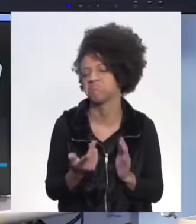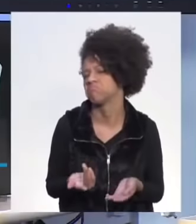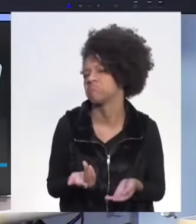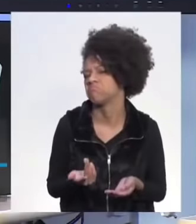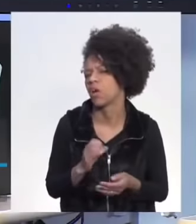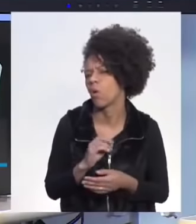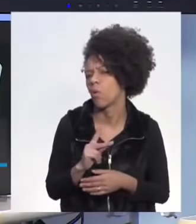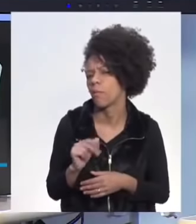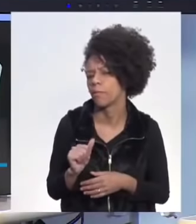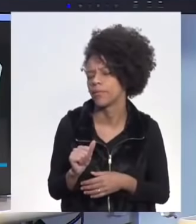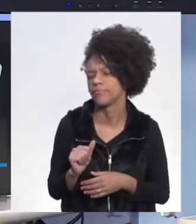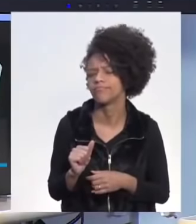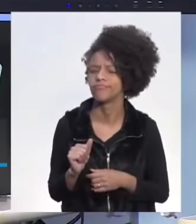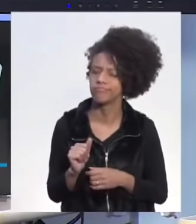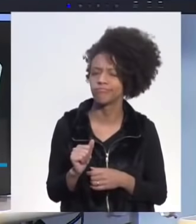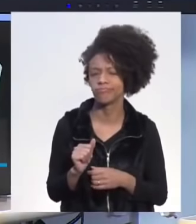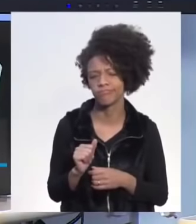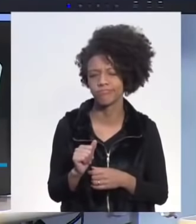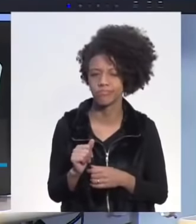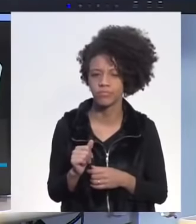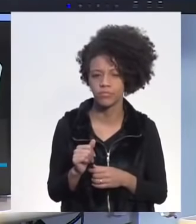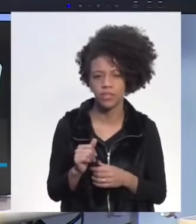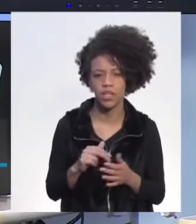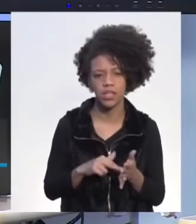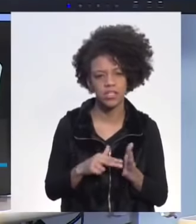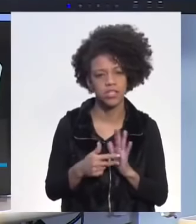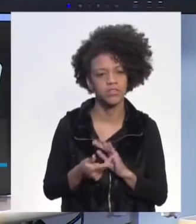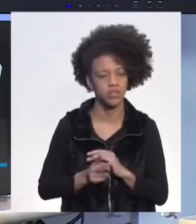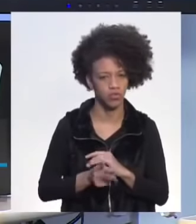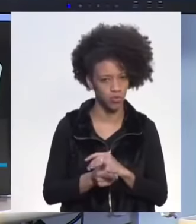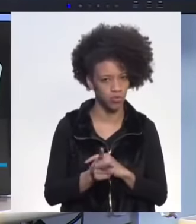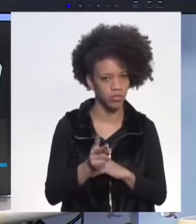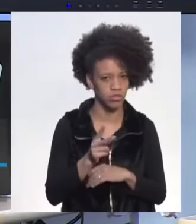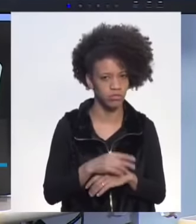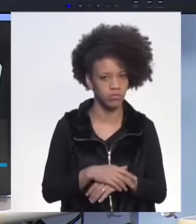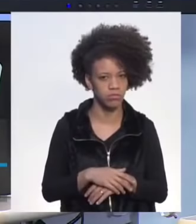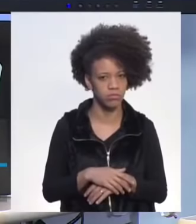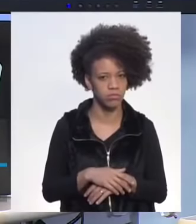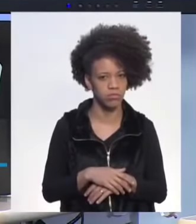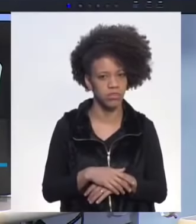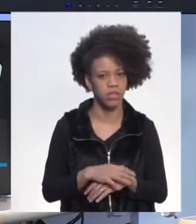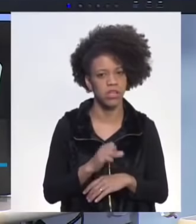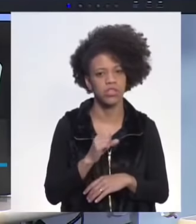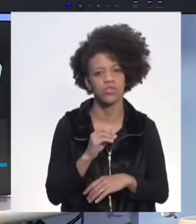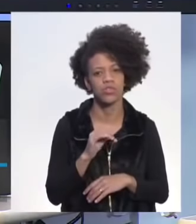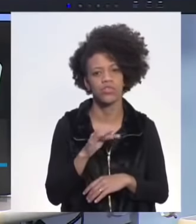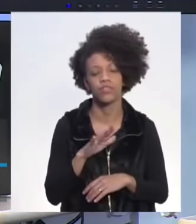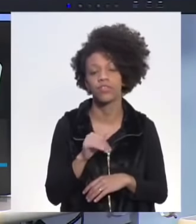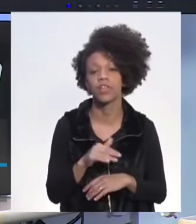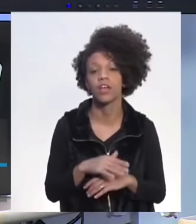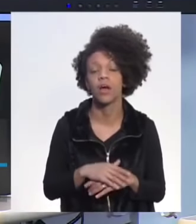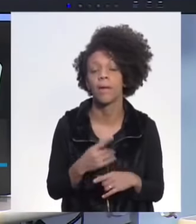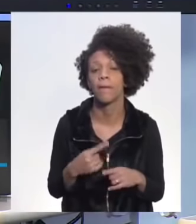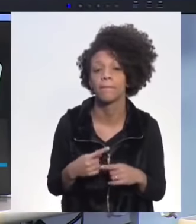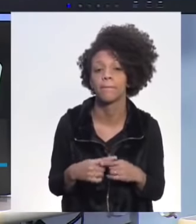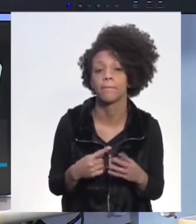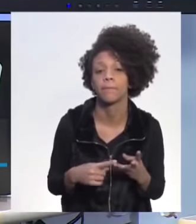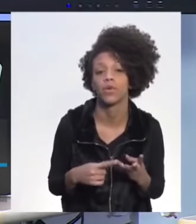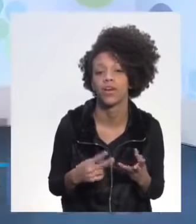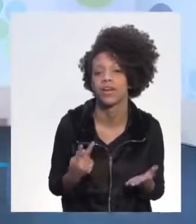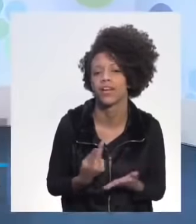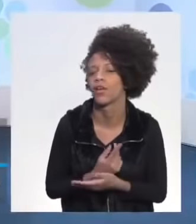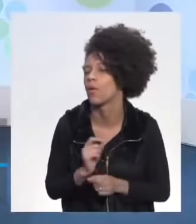Opa, tá. A maioria colocou no sentido de continuação, né? A Sofia colocou na 4, porque ela errou